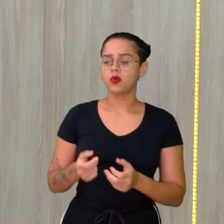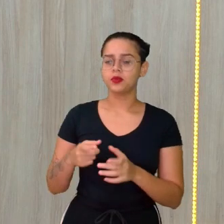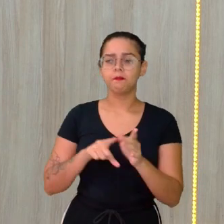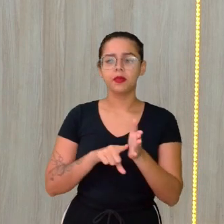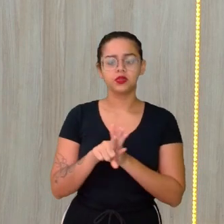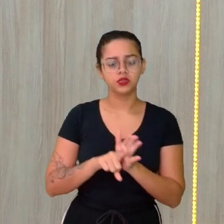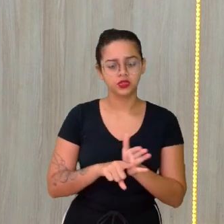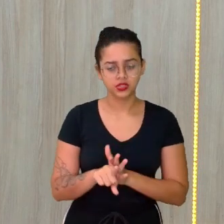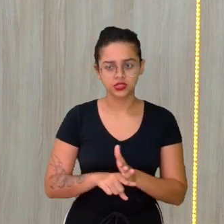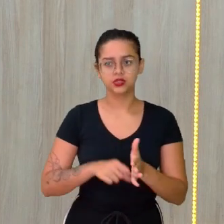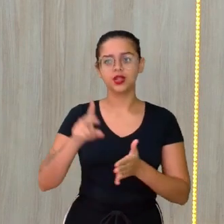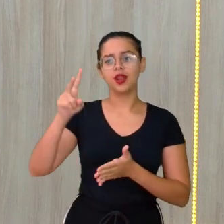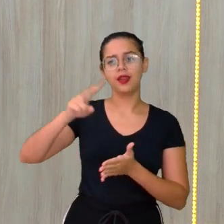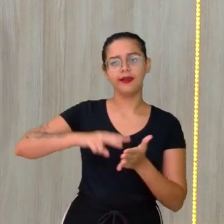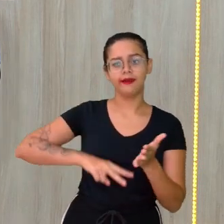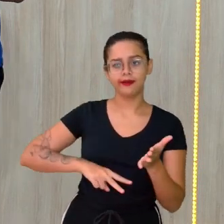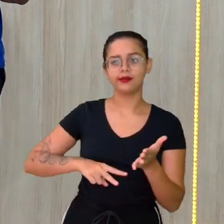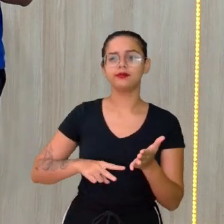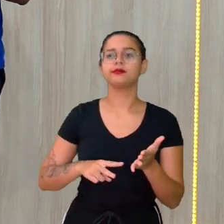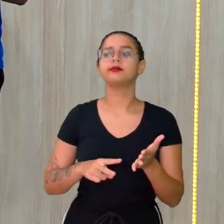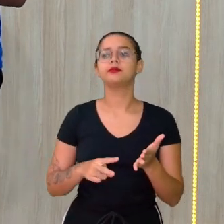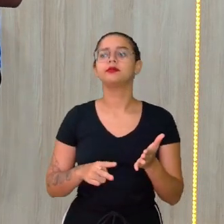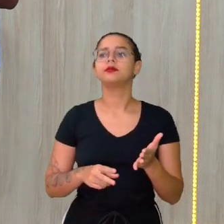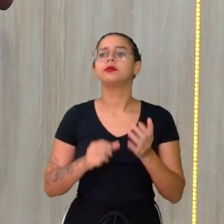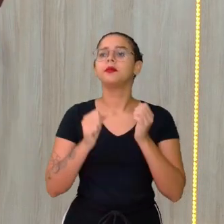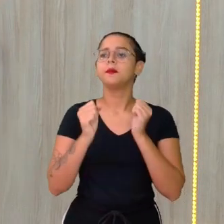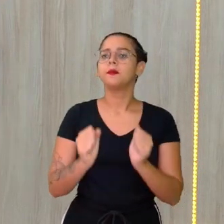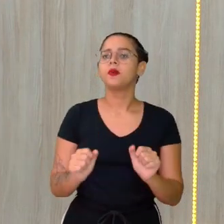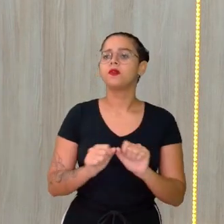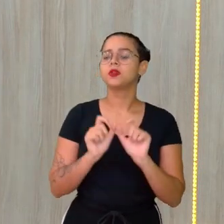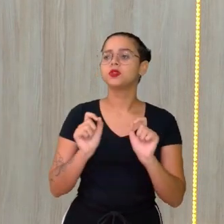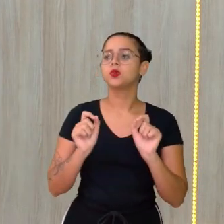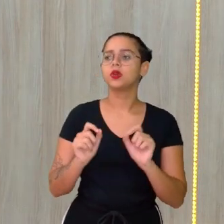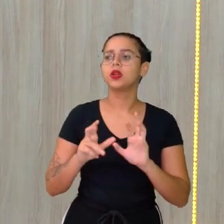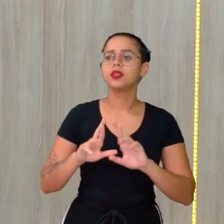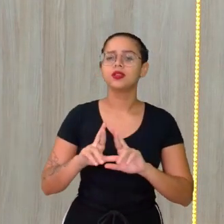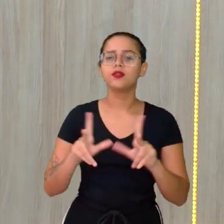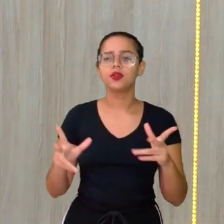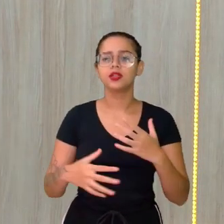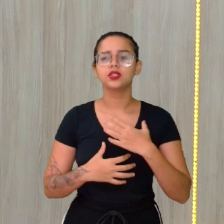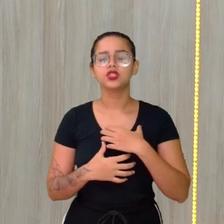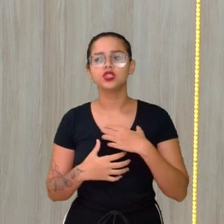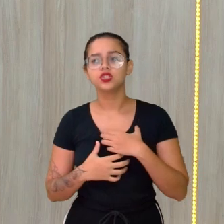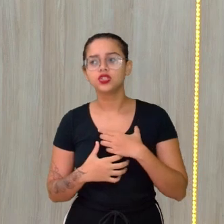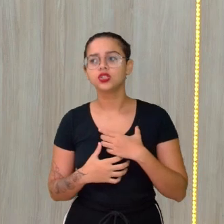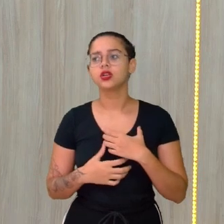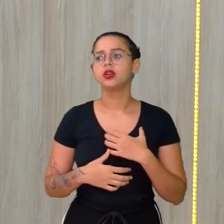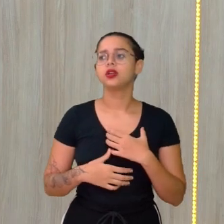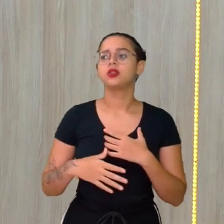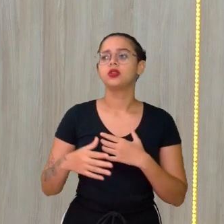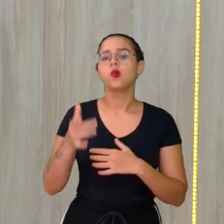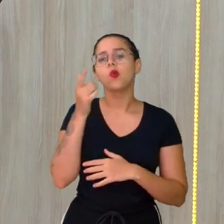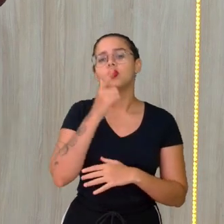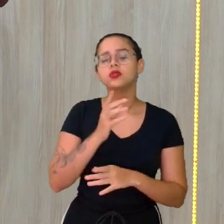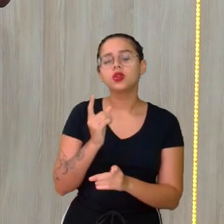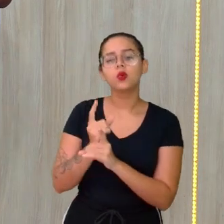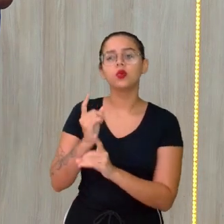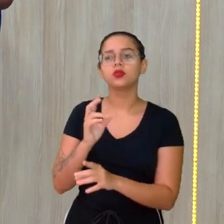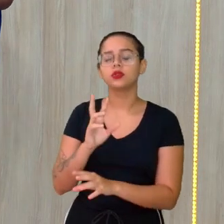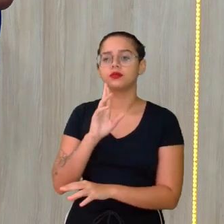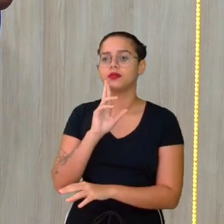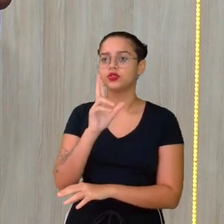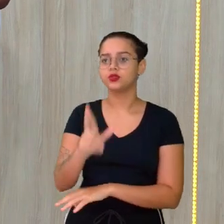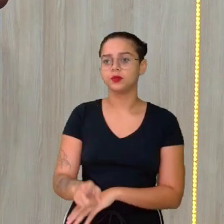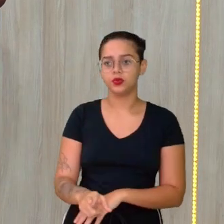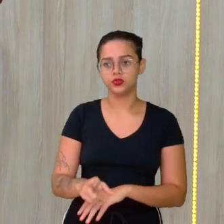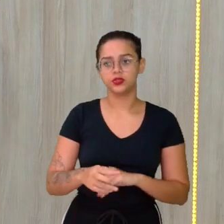pesquisar, você pode ler, você pode, de diferentes formas, chegar na resolução dessa